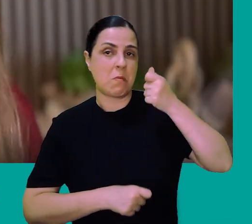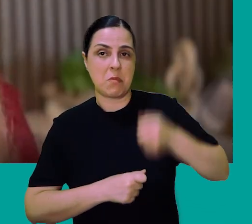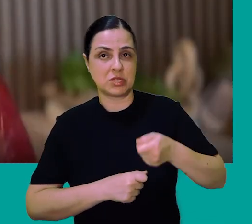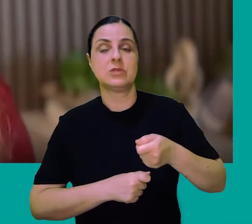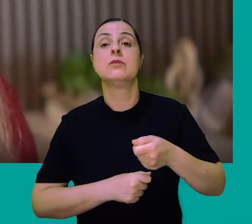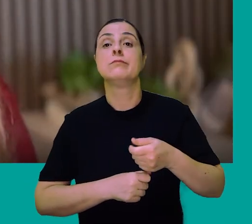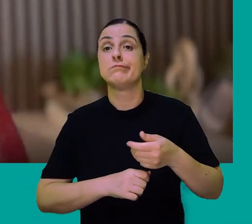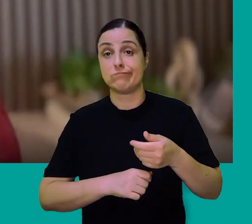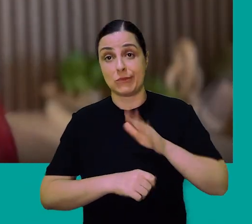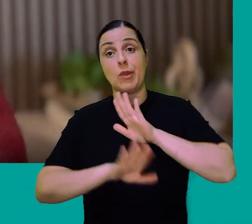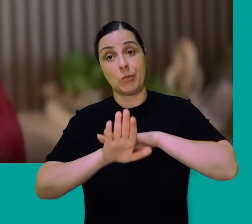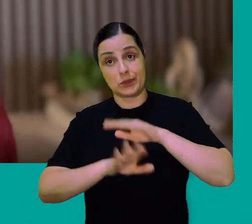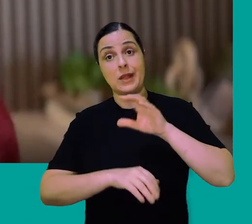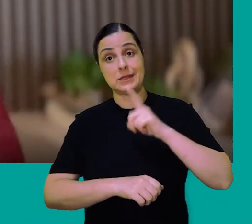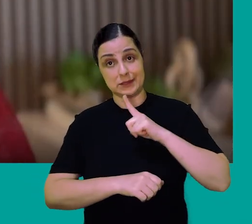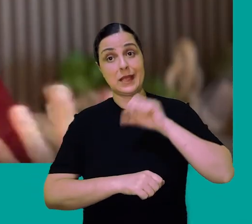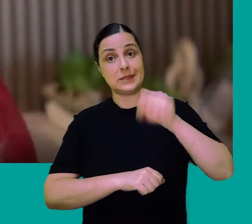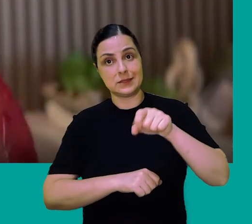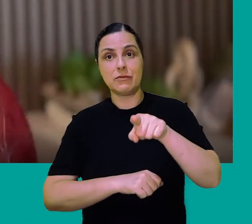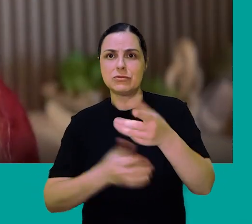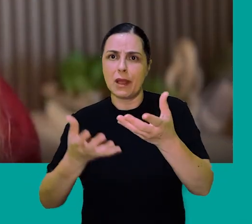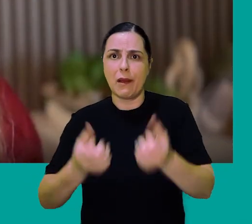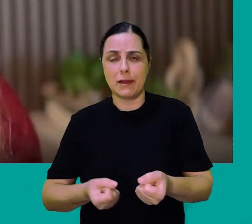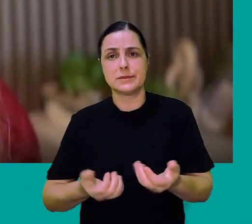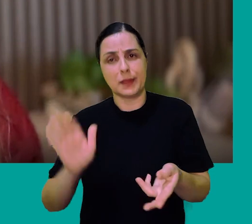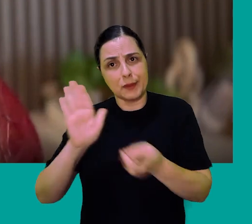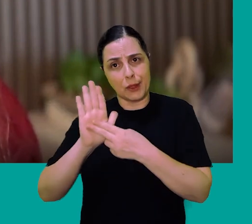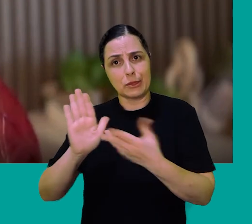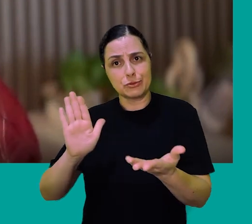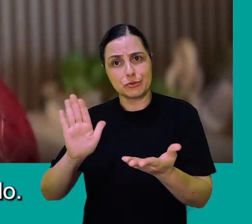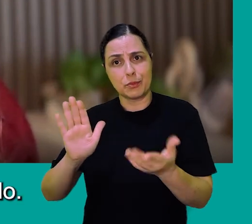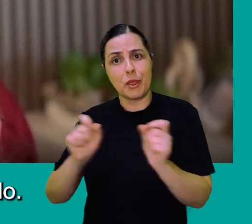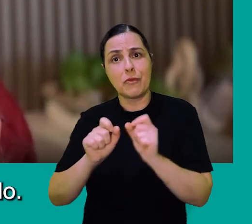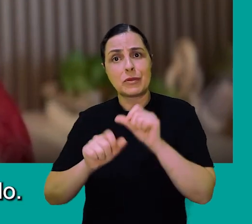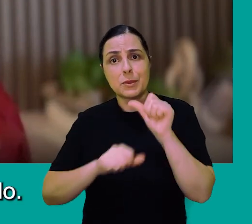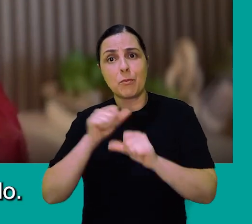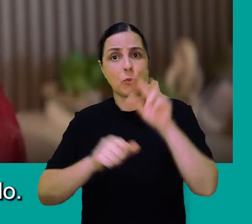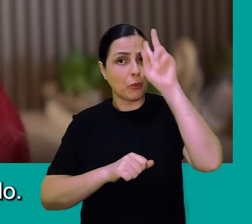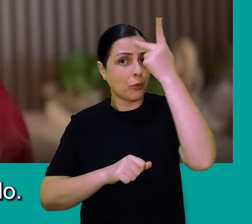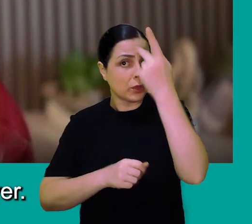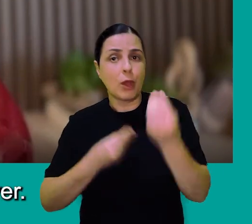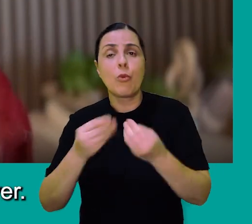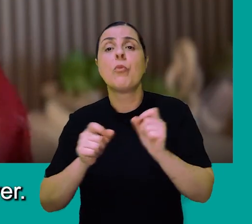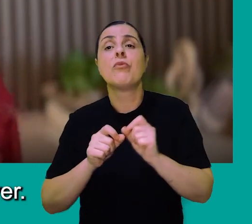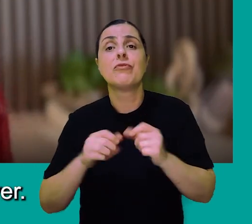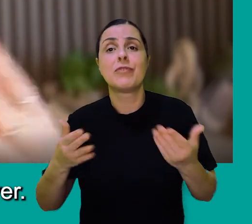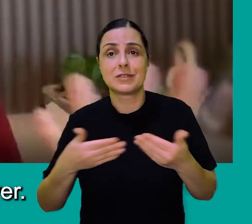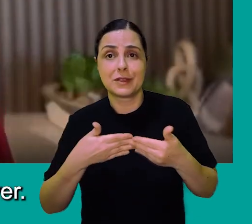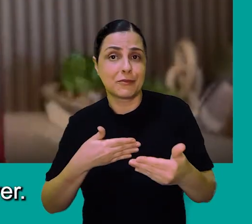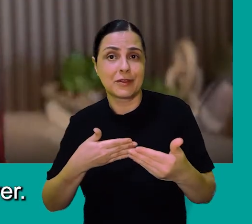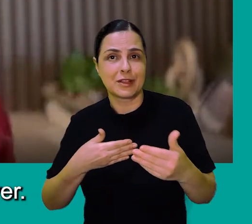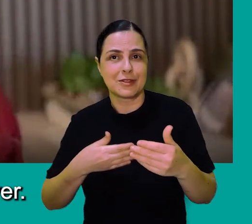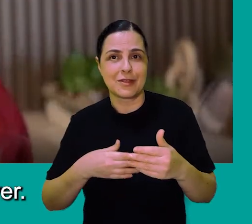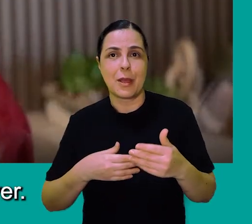tem racismo, é machista, aceita, e o que a gente pode fazer em relação a isso, né? Quando a gente fala, por exemplo, não, eu não vejo